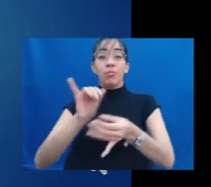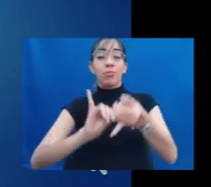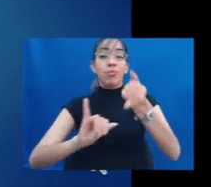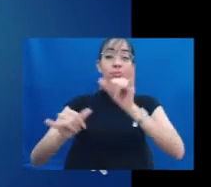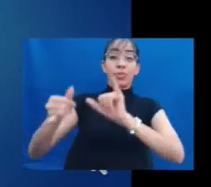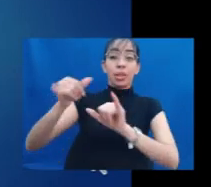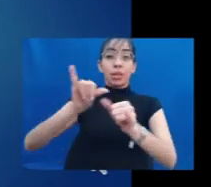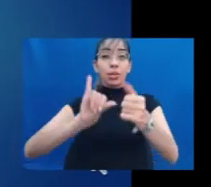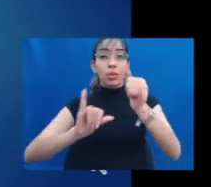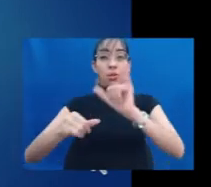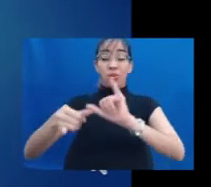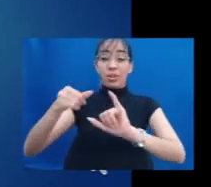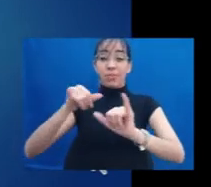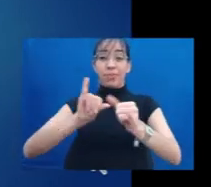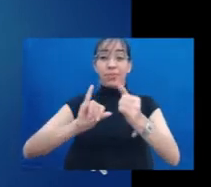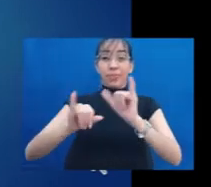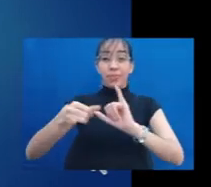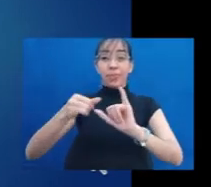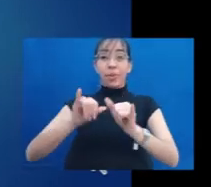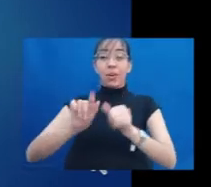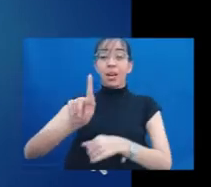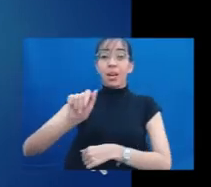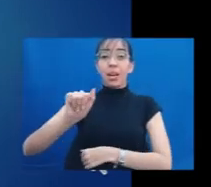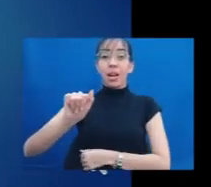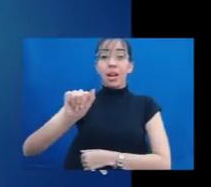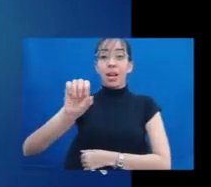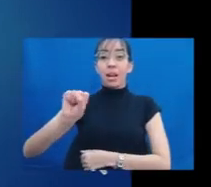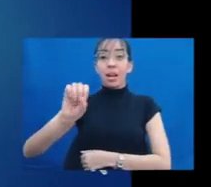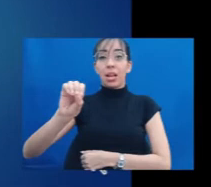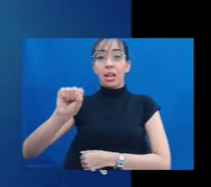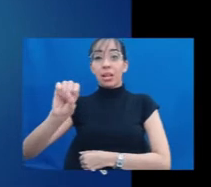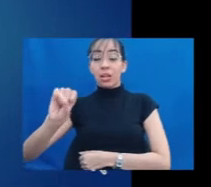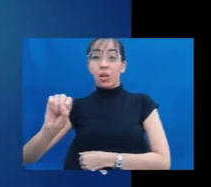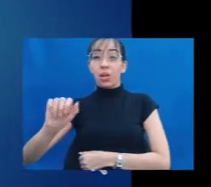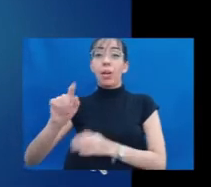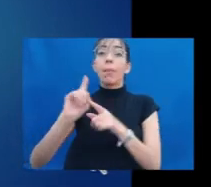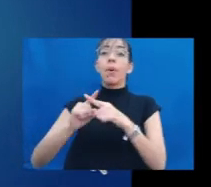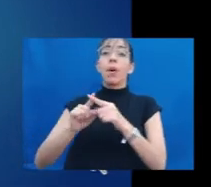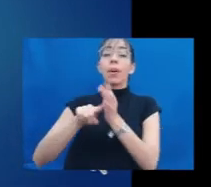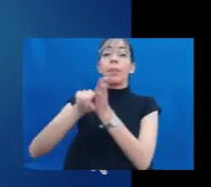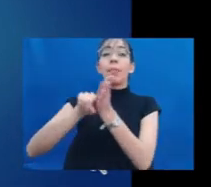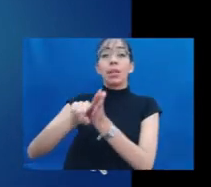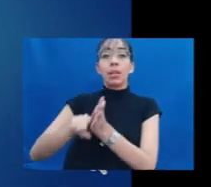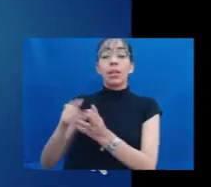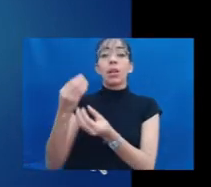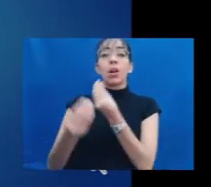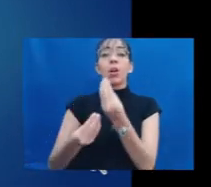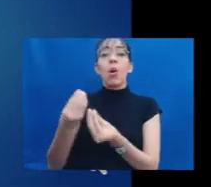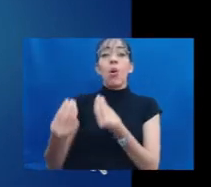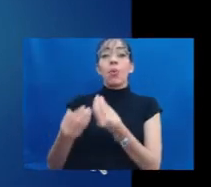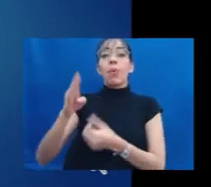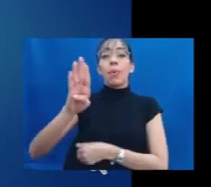de oxigênio. A pesquisadora realizava essa mistura gasosa porque ela trabalhava na produção de